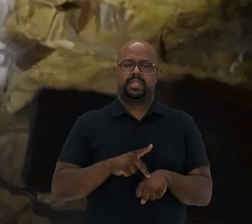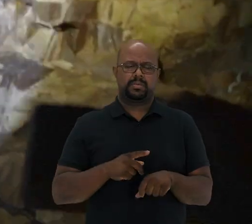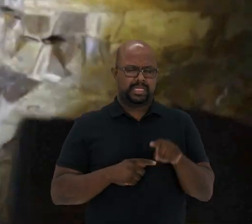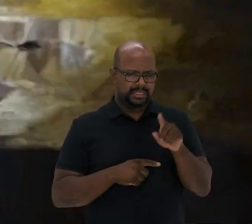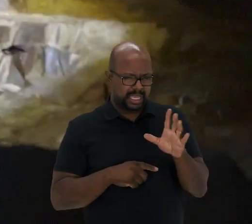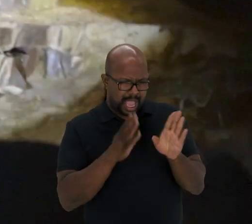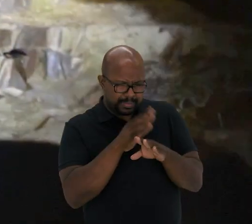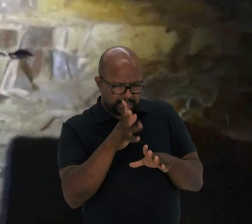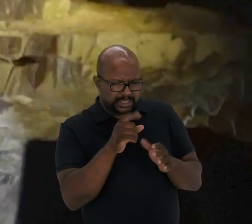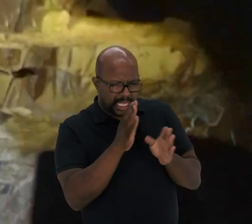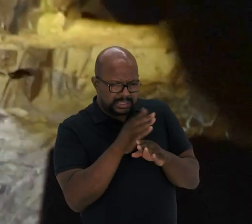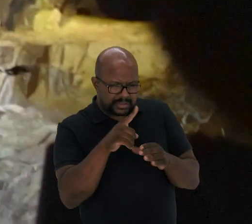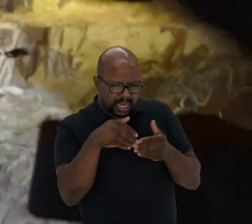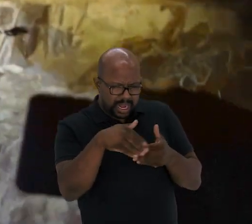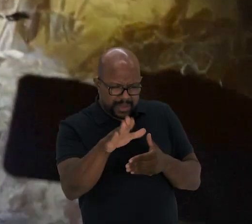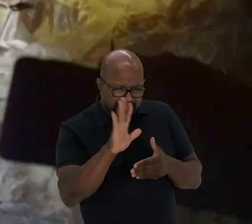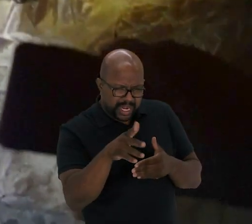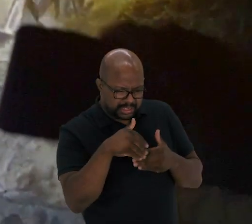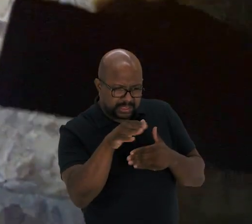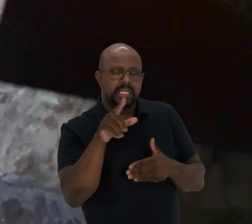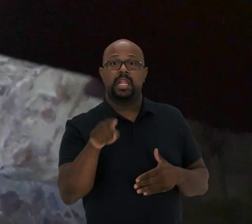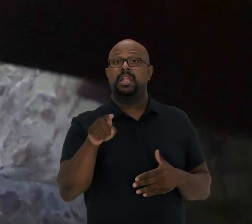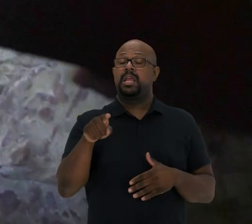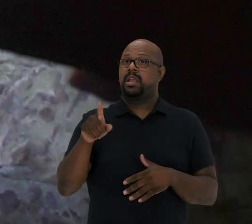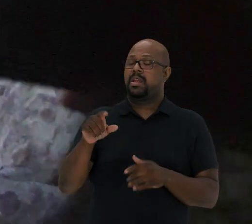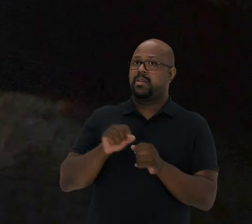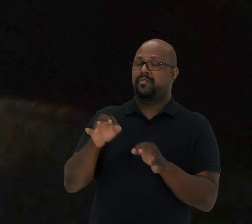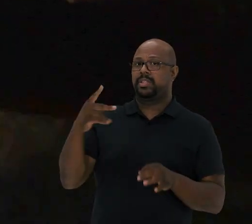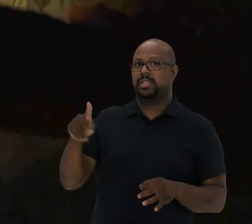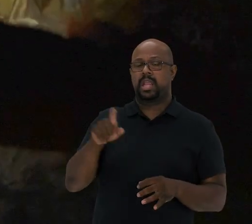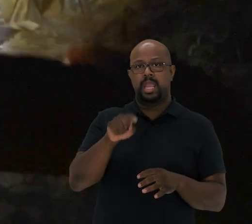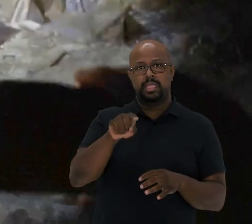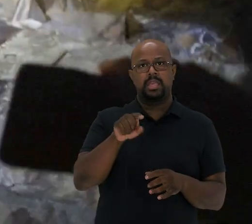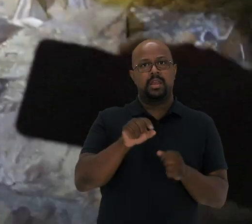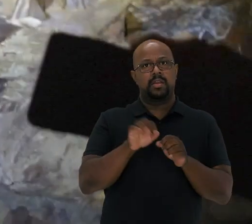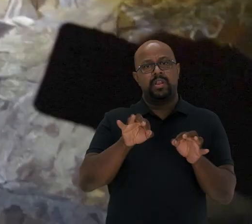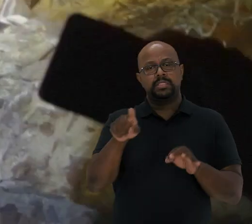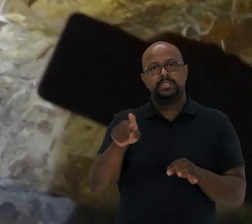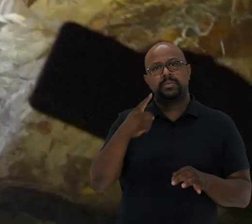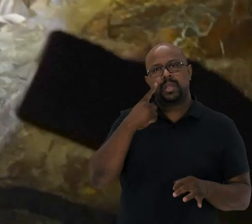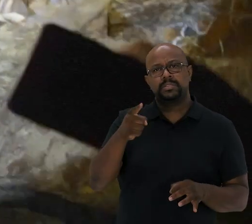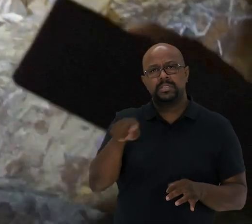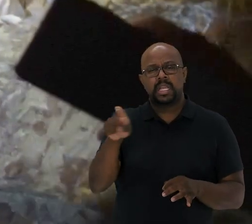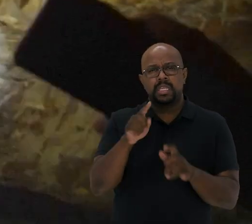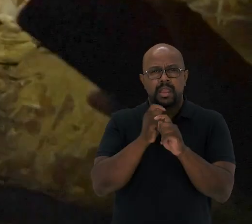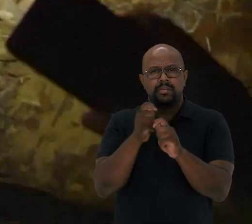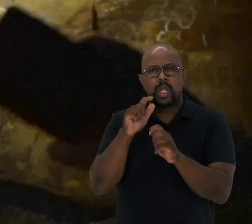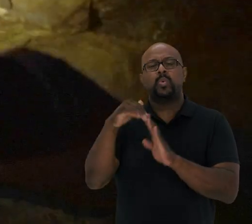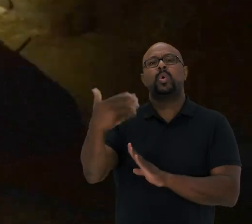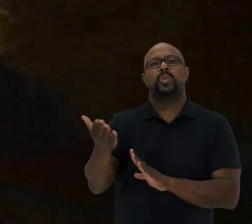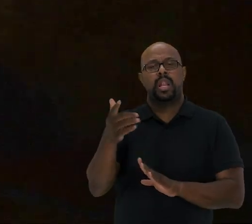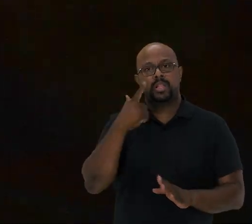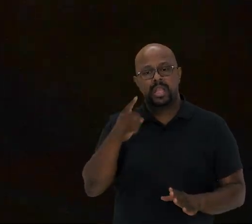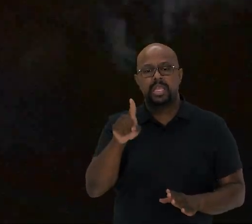Mas isso aqui, essa abertura já existia, vocês fizeram dali para frente? Essa aqui é feita deles, né? Sim. Aqui, ó, nós entramos nesse, aqui tá aparecendo,